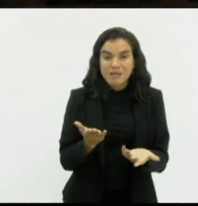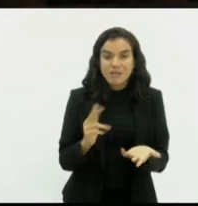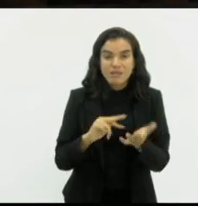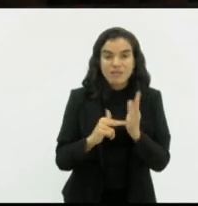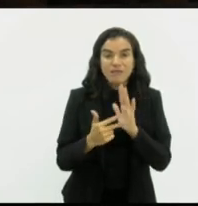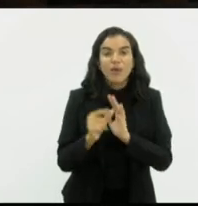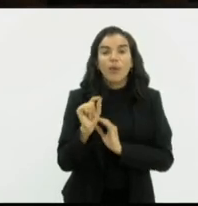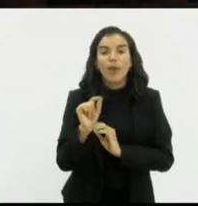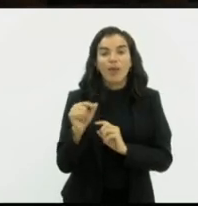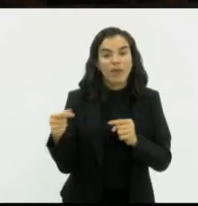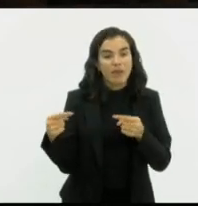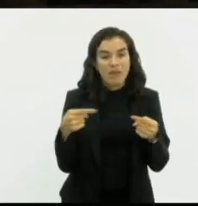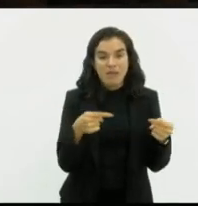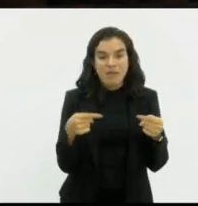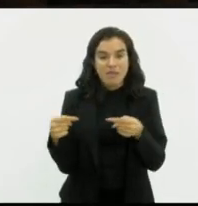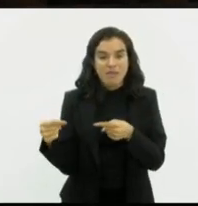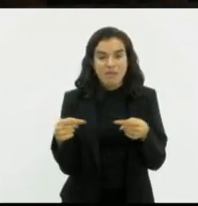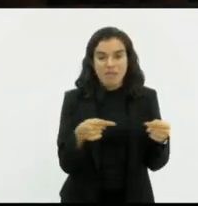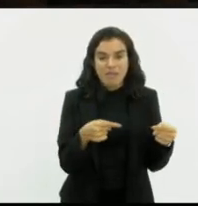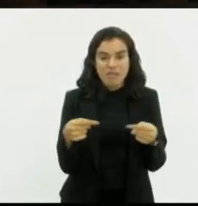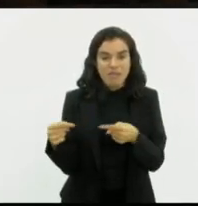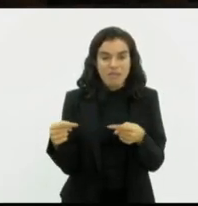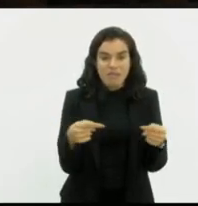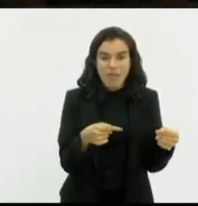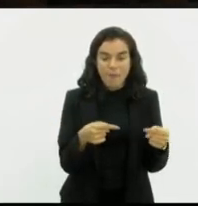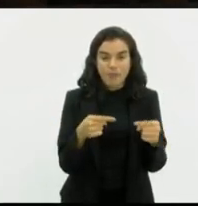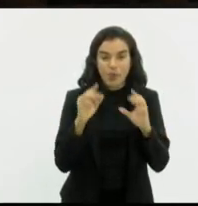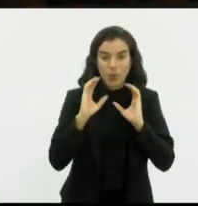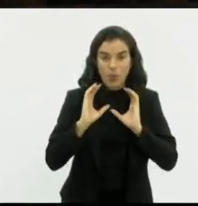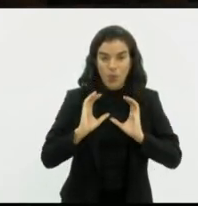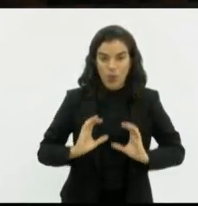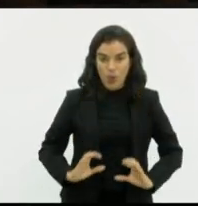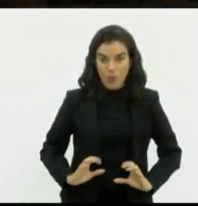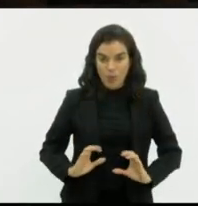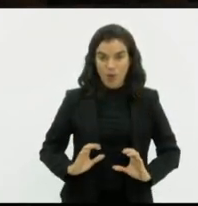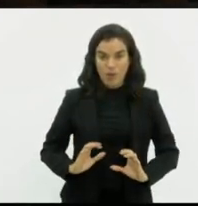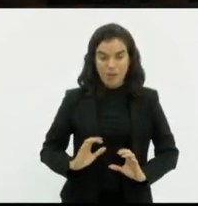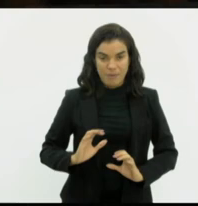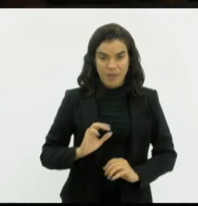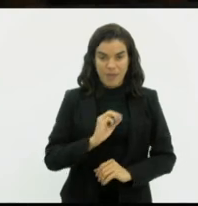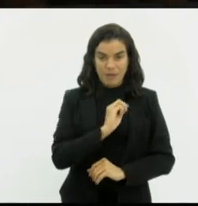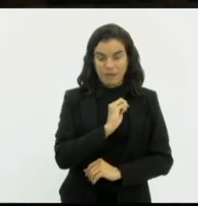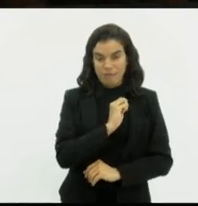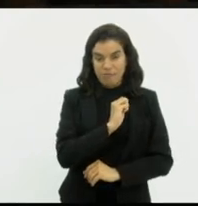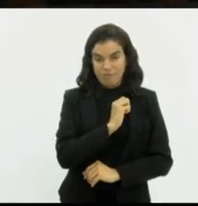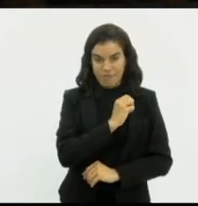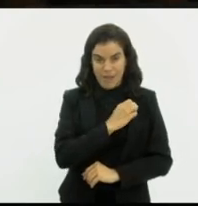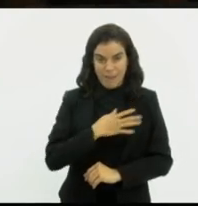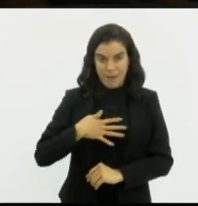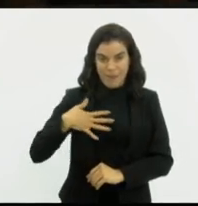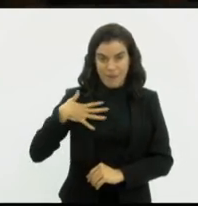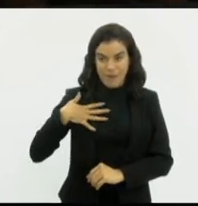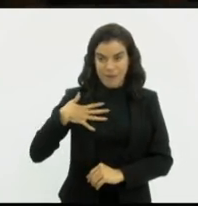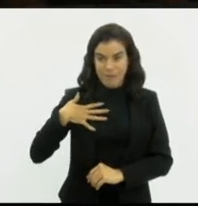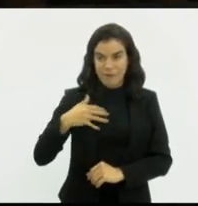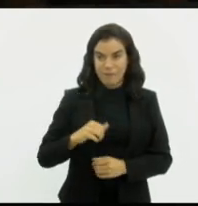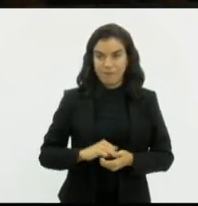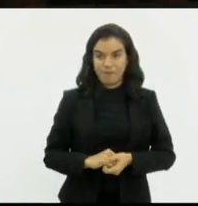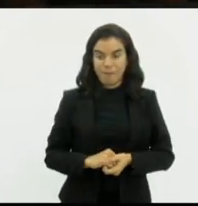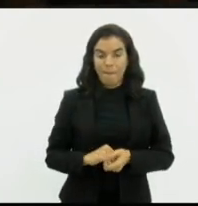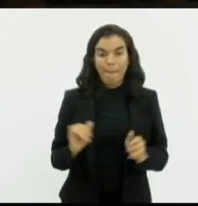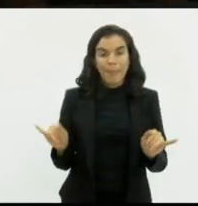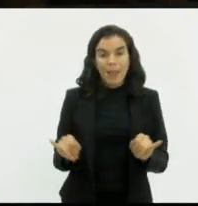a discussão entre o comportamento da primeira-dama, as bobagens que fala